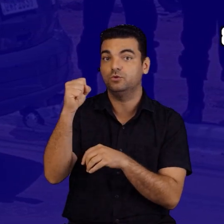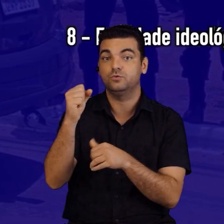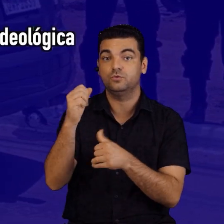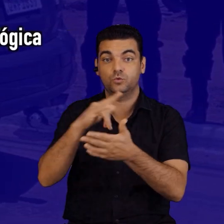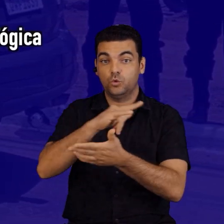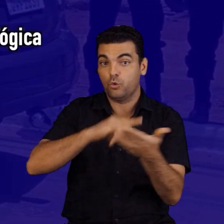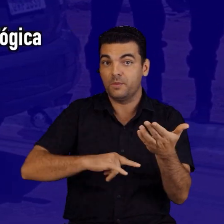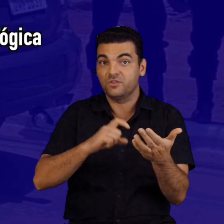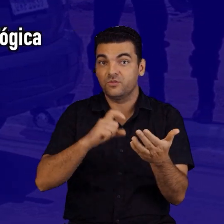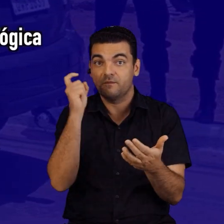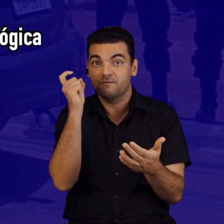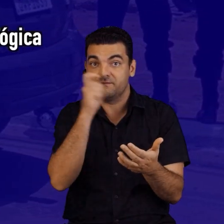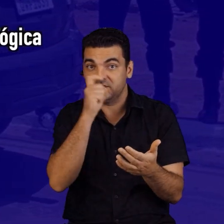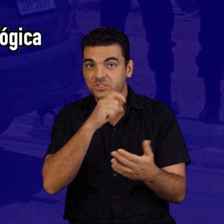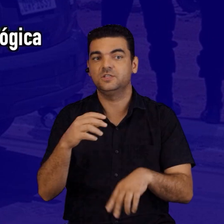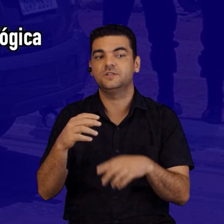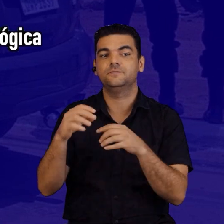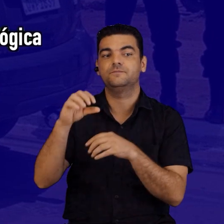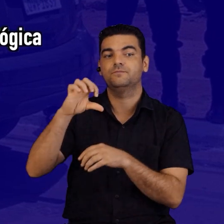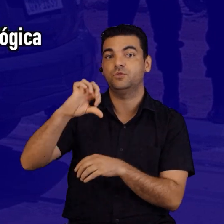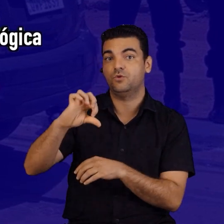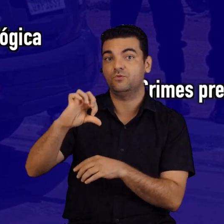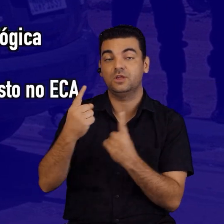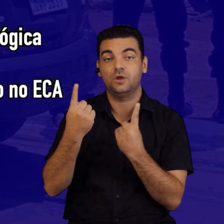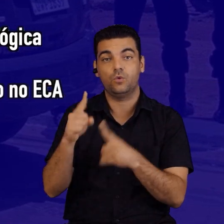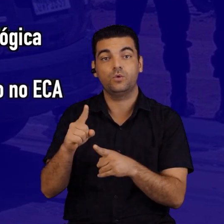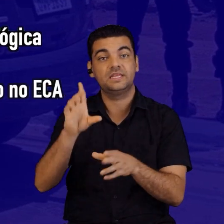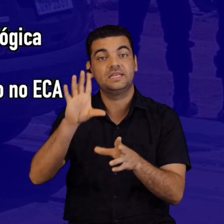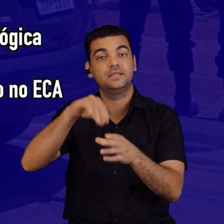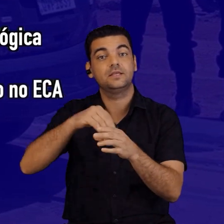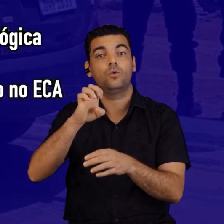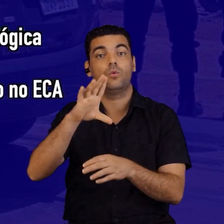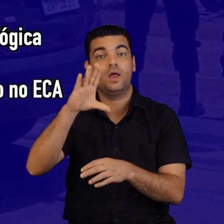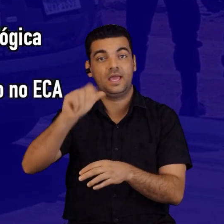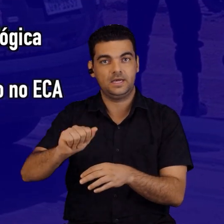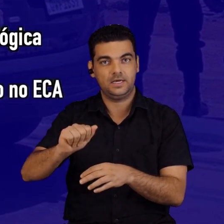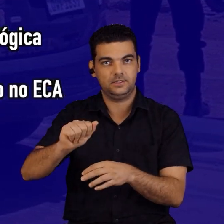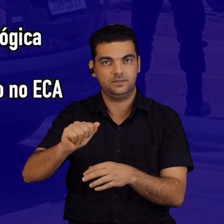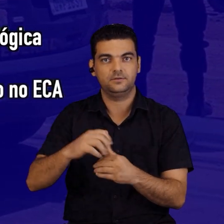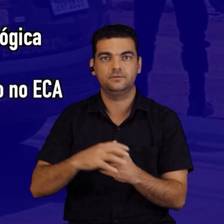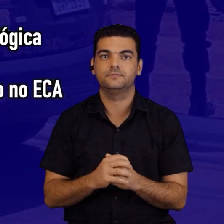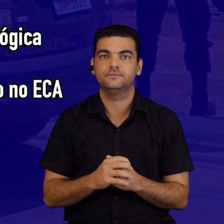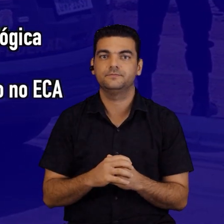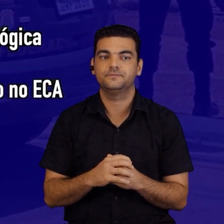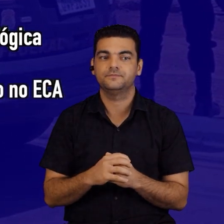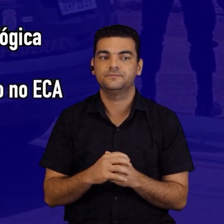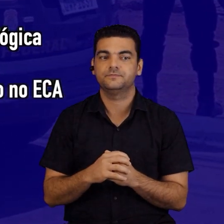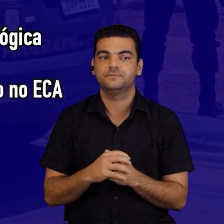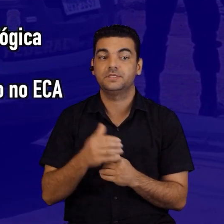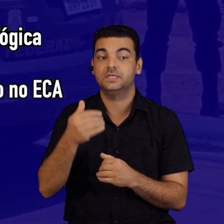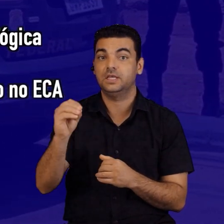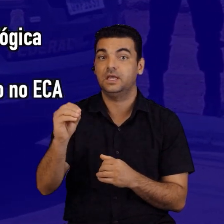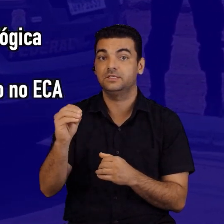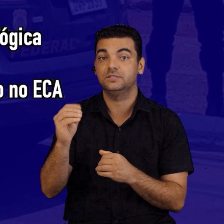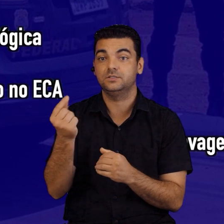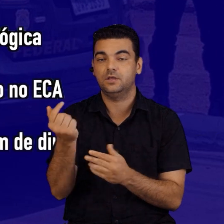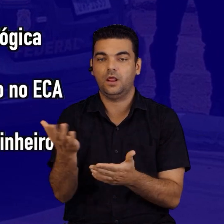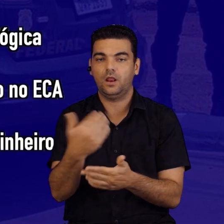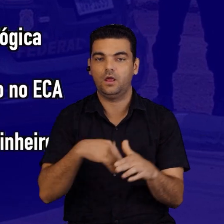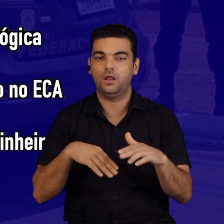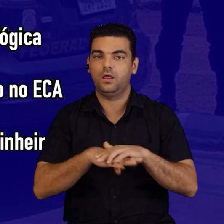financeiro, falsidade ideológica, crimes previstos no Estatuto da Criança e do